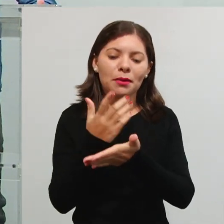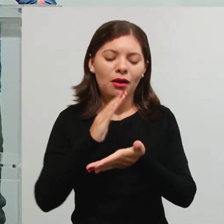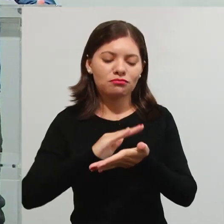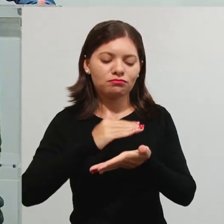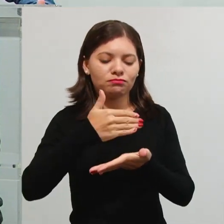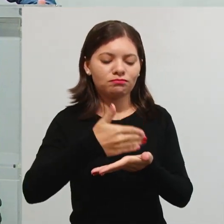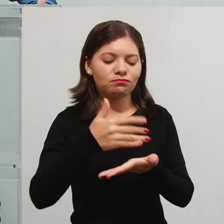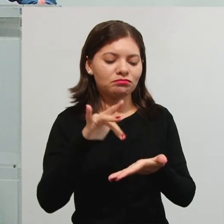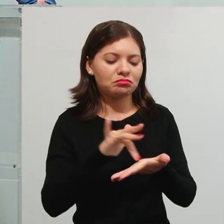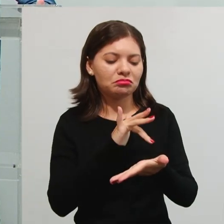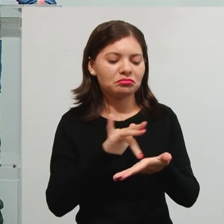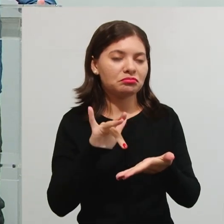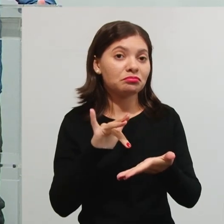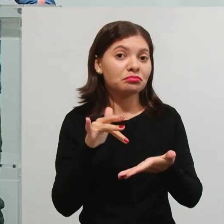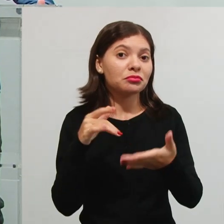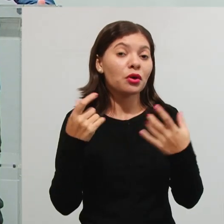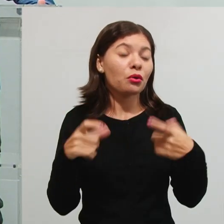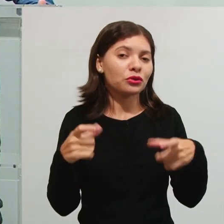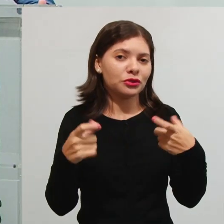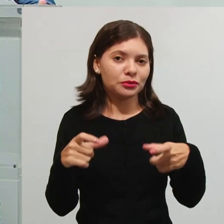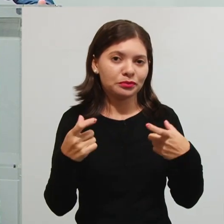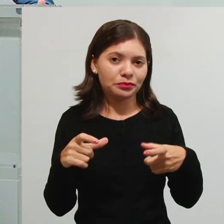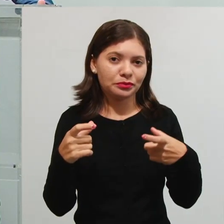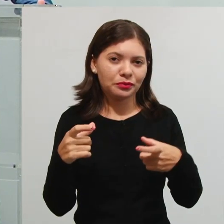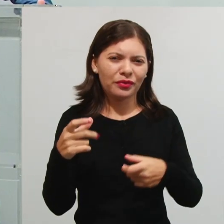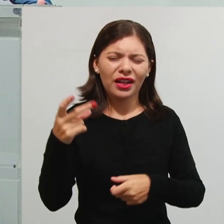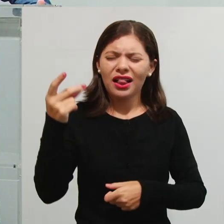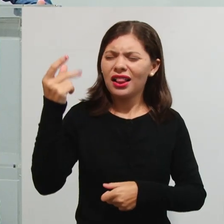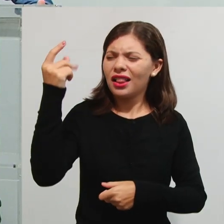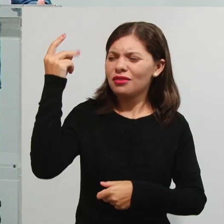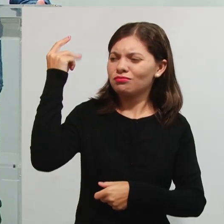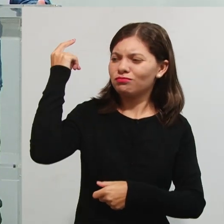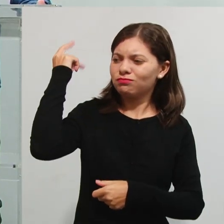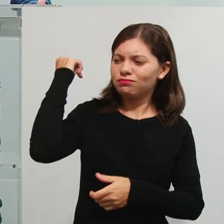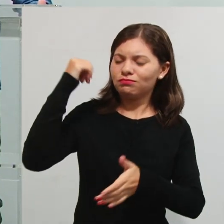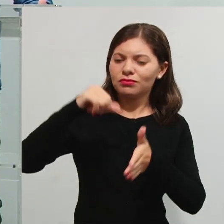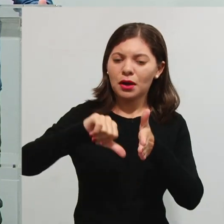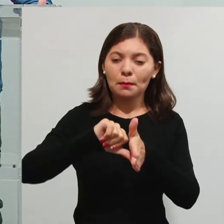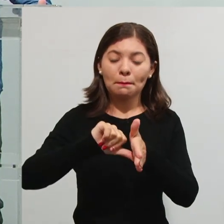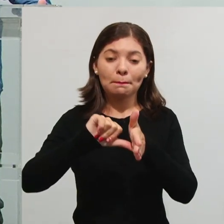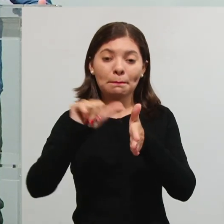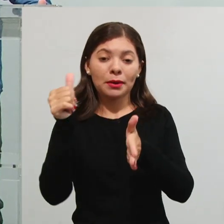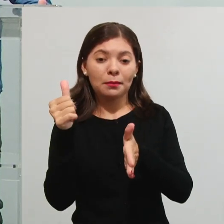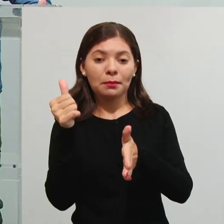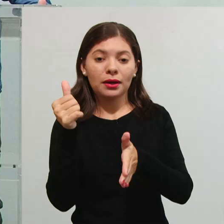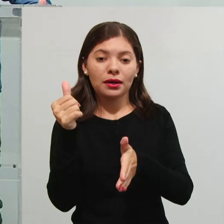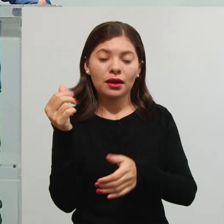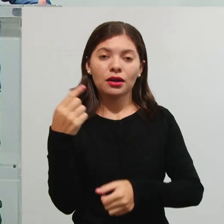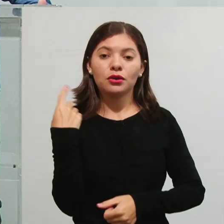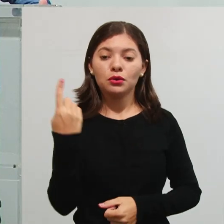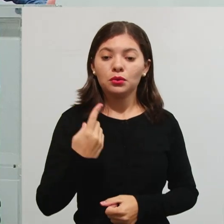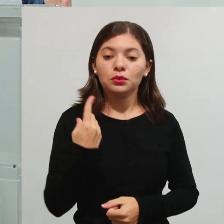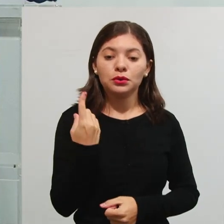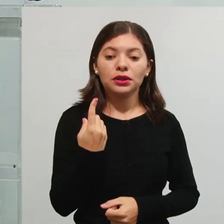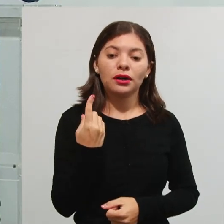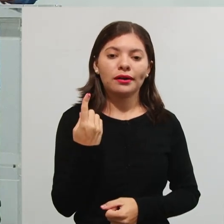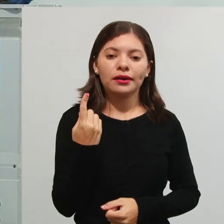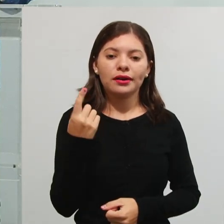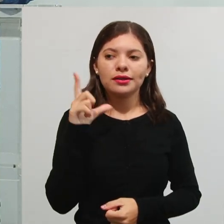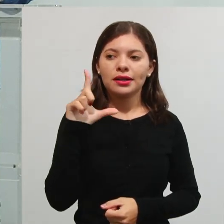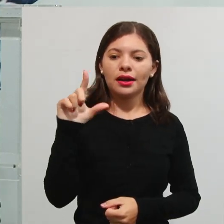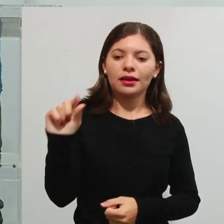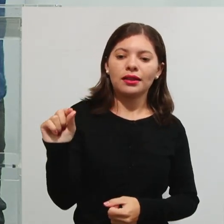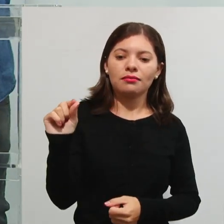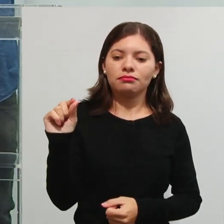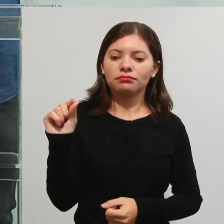tablet? Há muitos anos atrás, né, a nossa primeira e talvez única saída seja a gente sair das